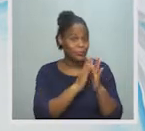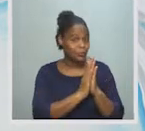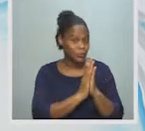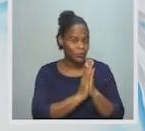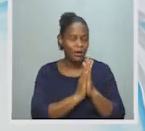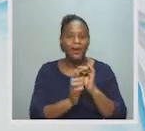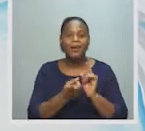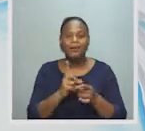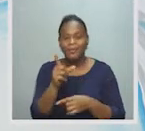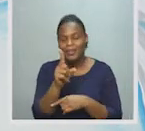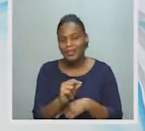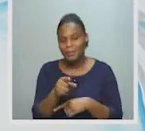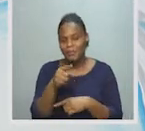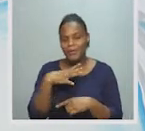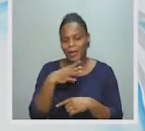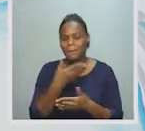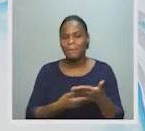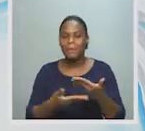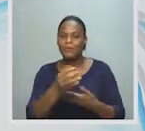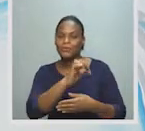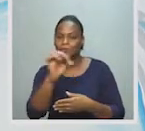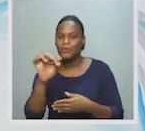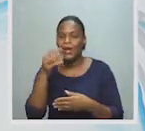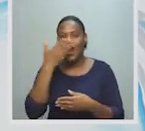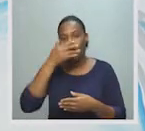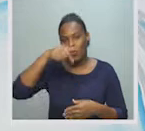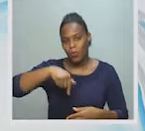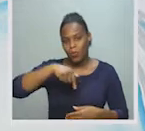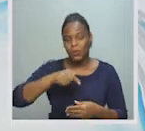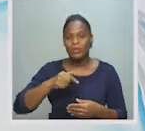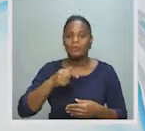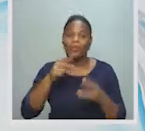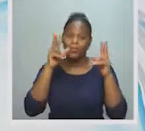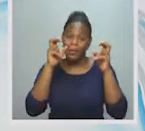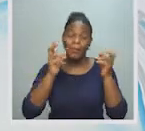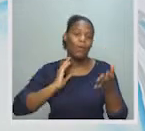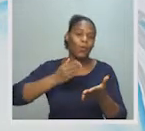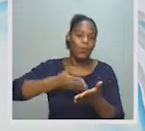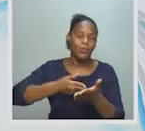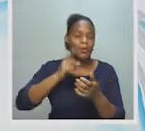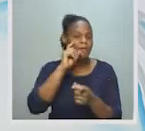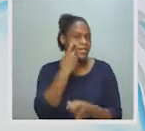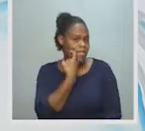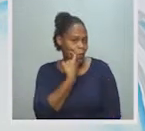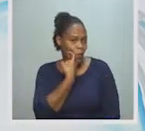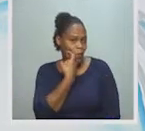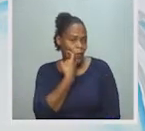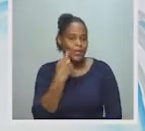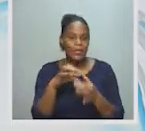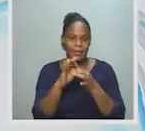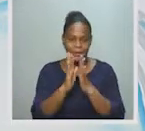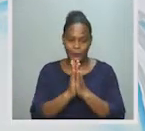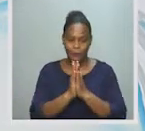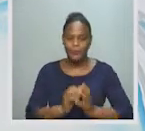fenômeno religioso que também gostaria de partilhar convosco na aula de hoje, e o nosso último tema de revisão